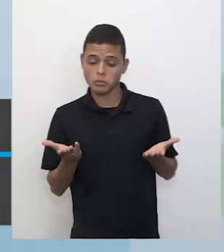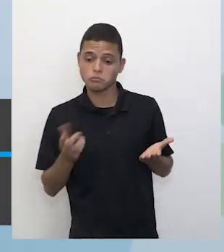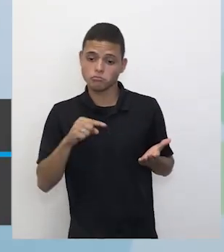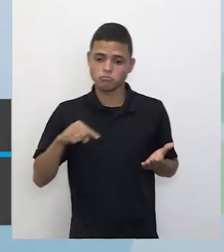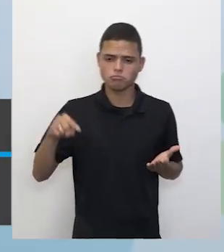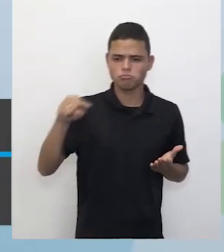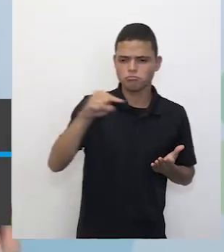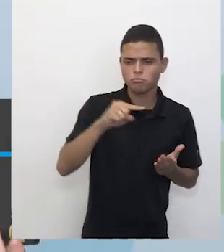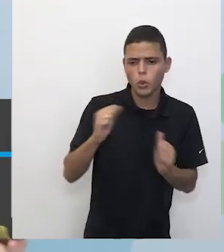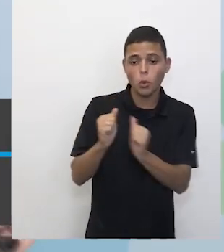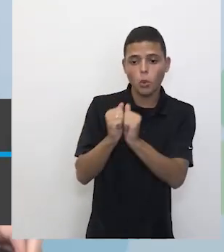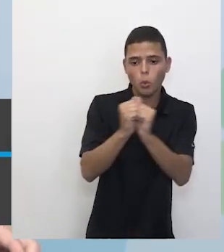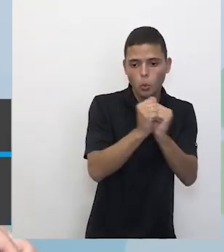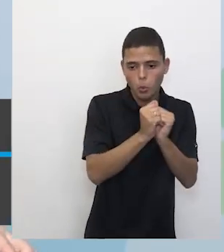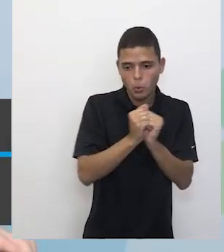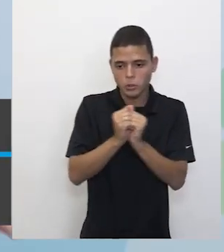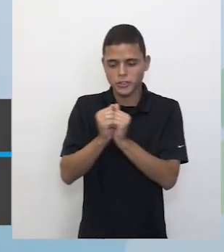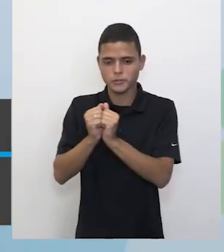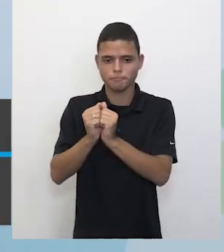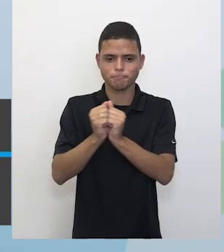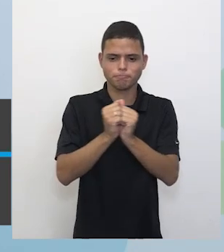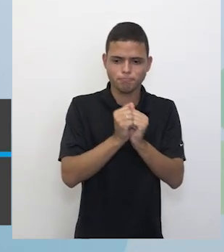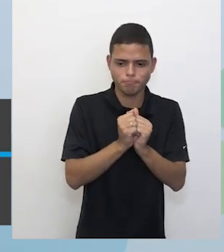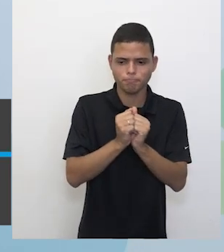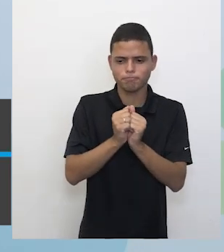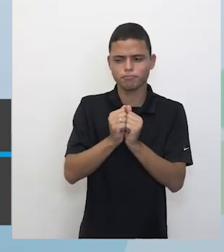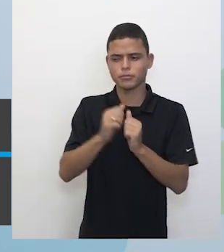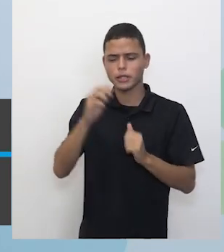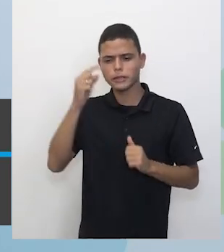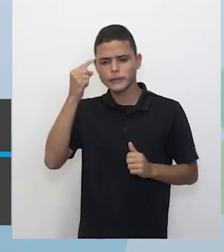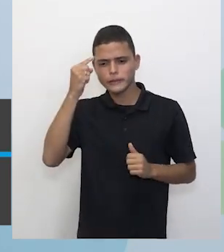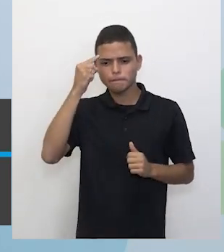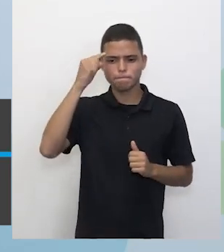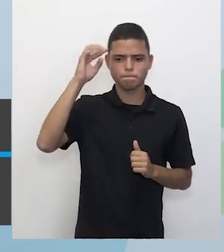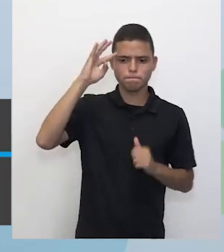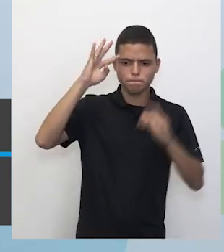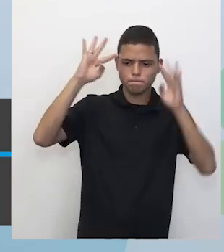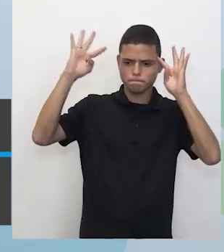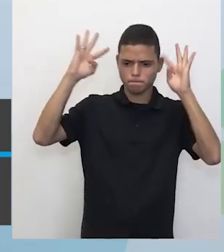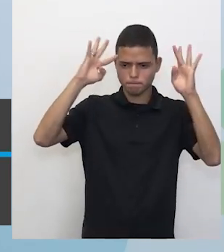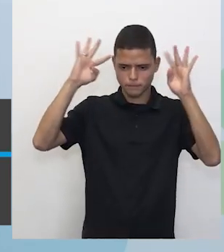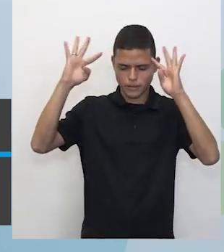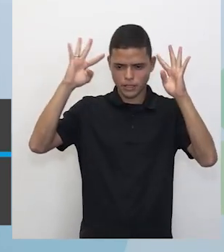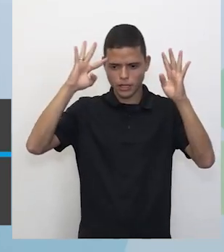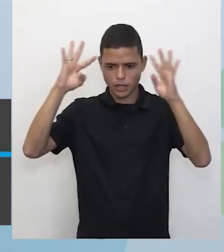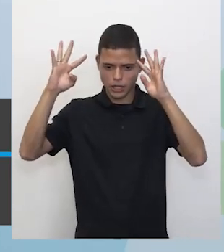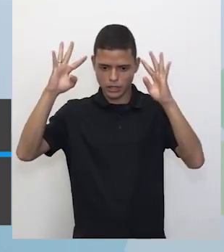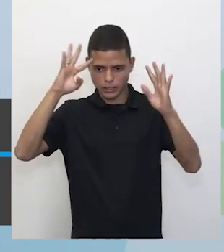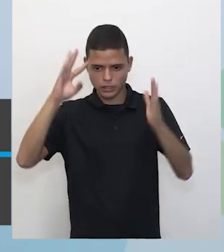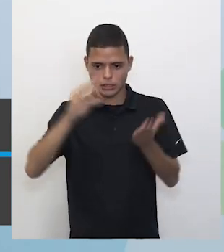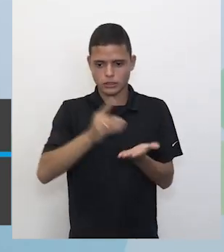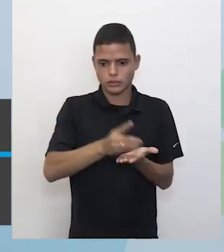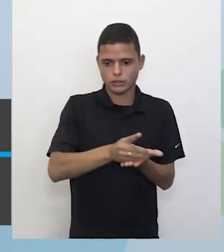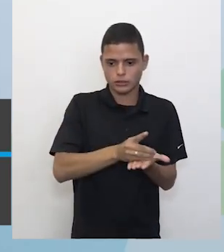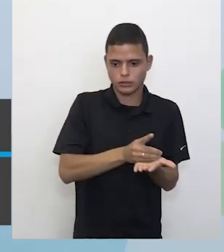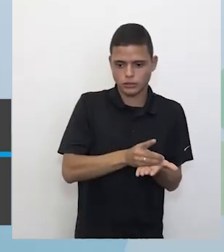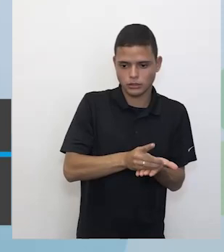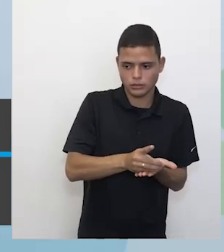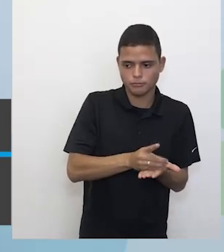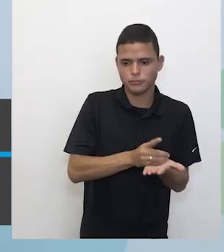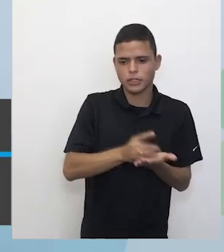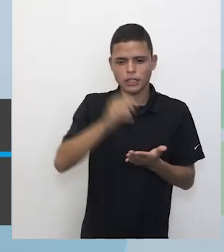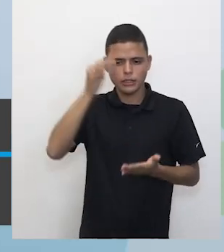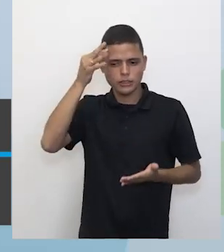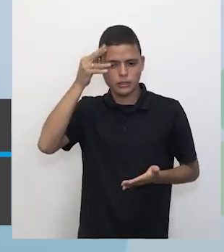Se a gente for pegar num dicionário filosófico muito conhecido de Marcondes e Japiaçu, e você for